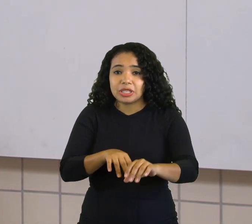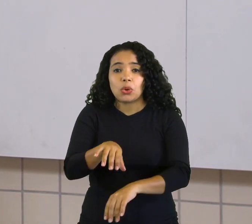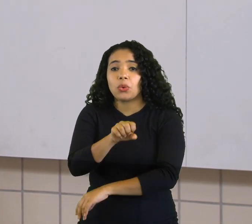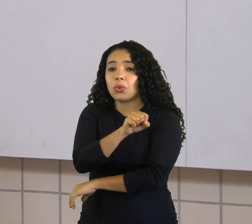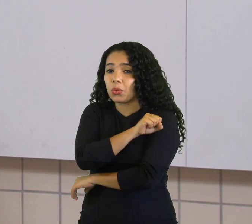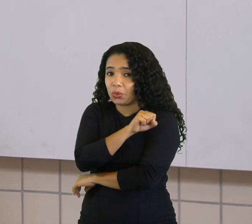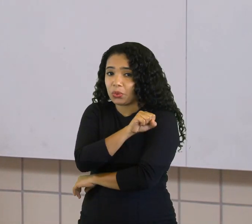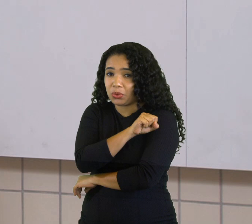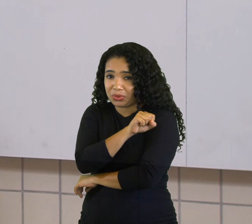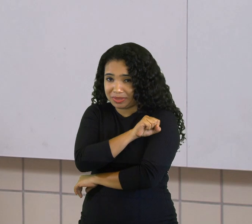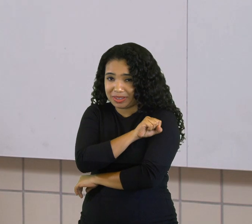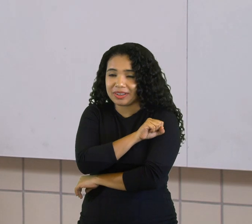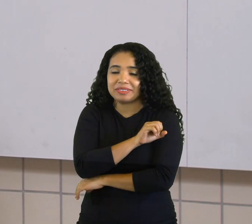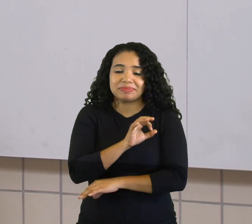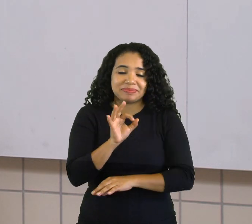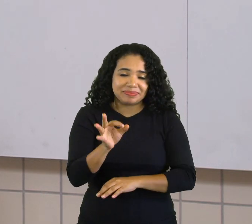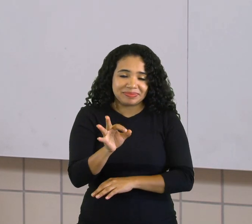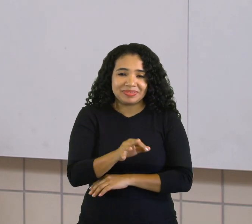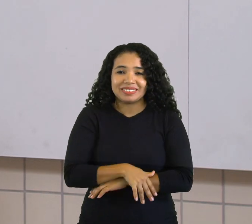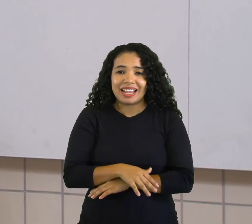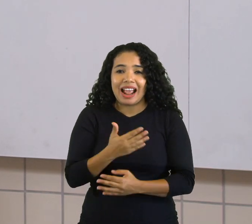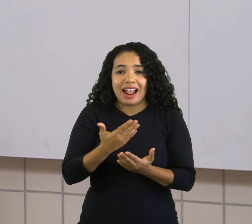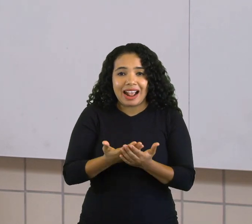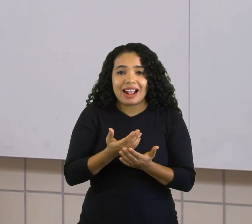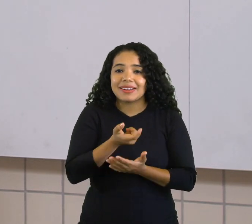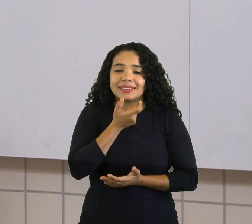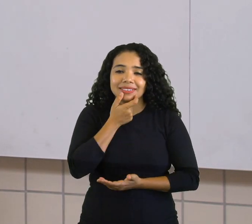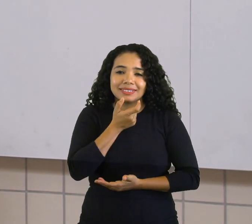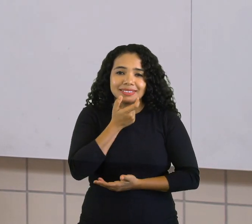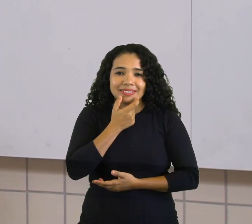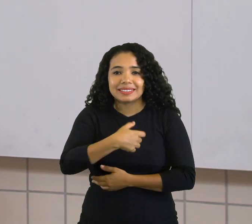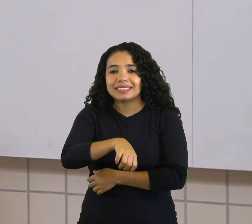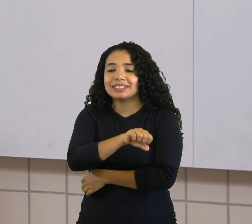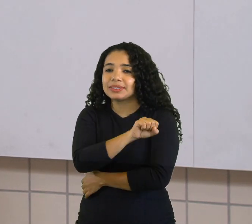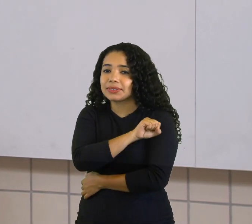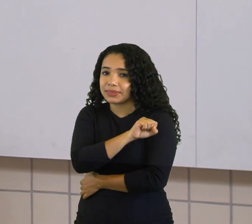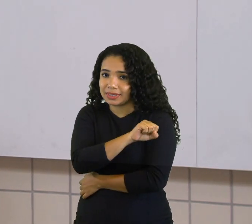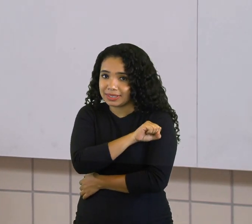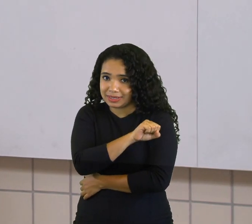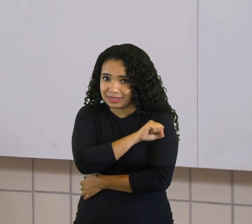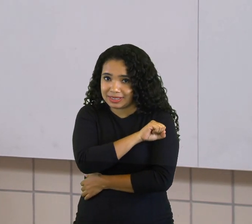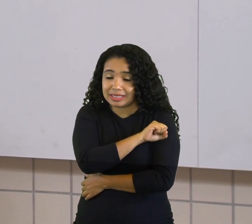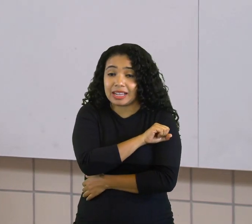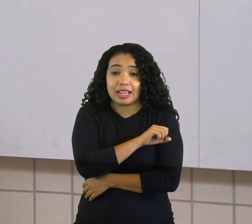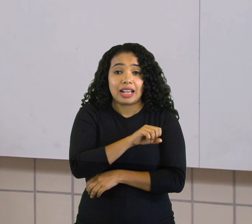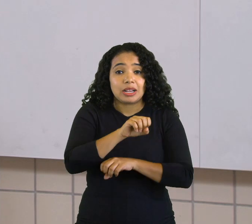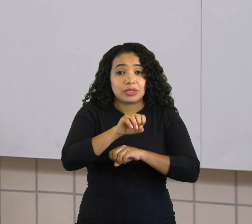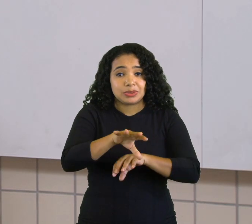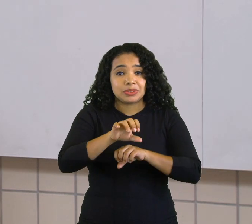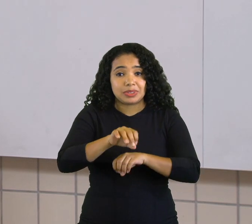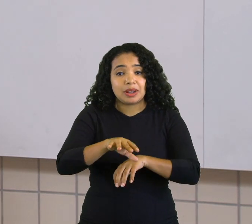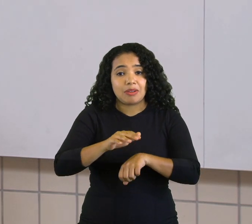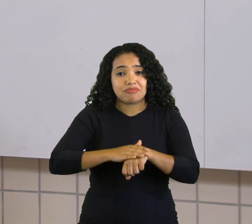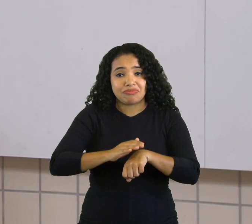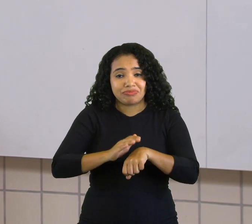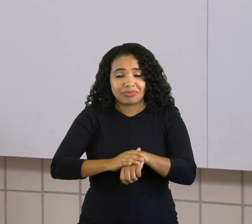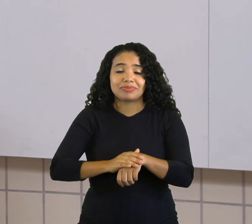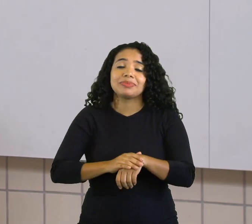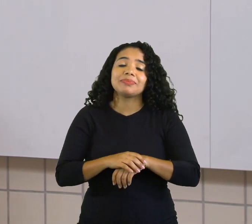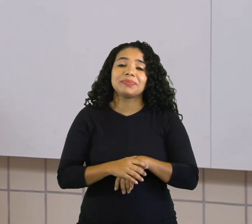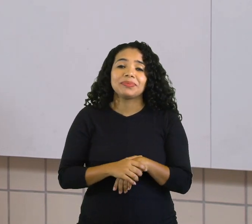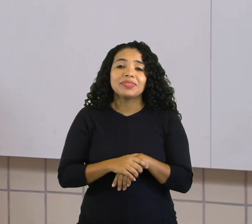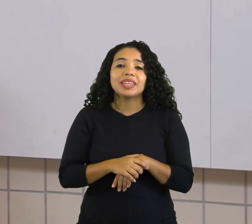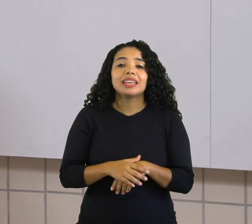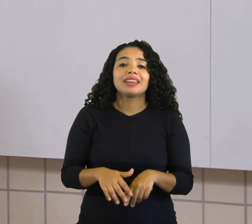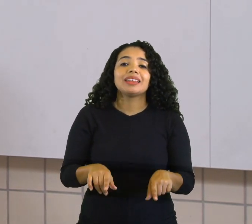isso mesmo, tá? As aulas de inglês dos 8º anos serão ministradas por mim e, obviamente,